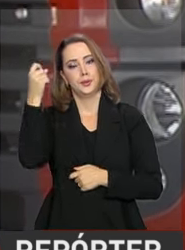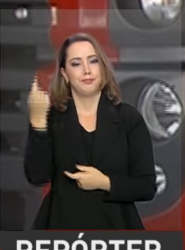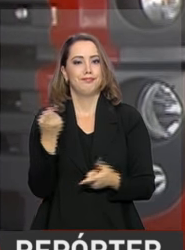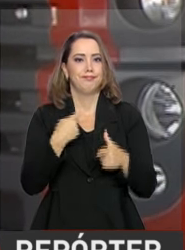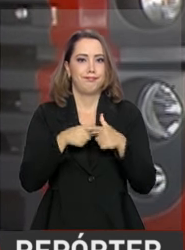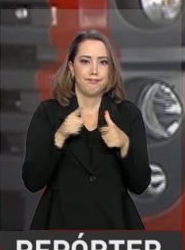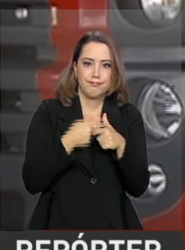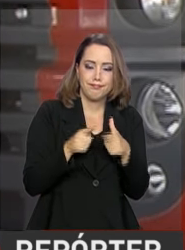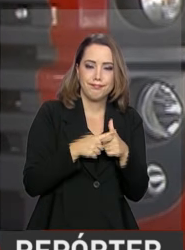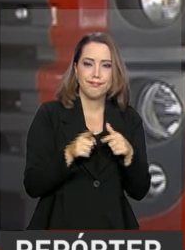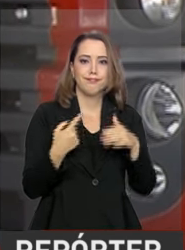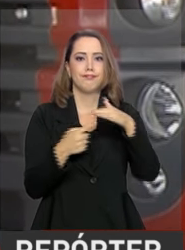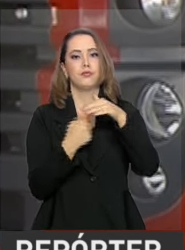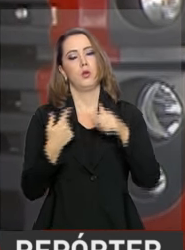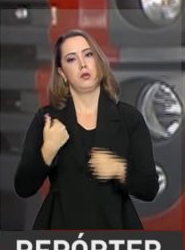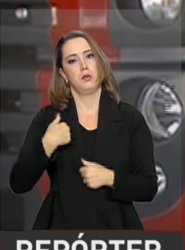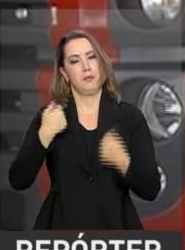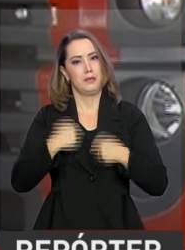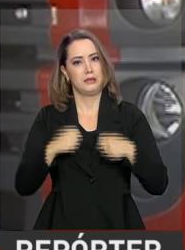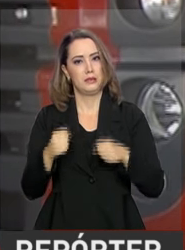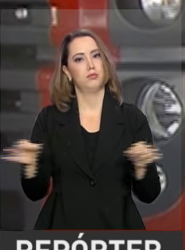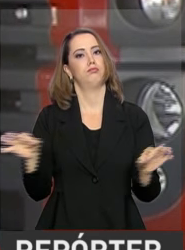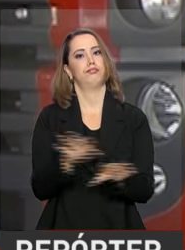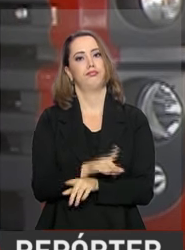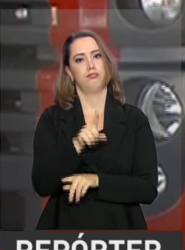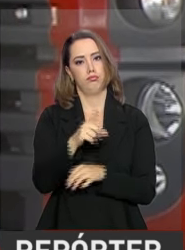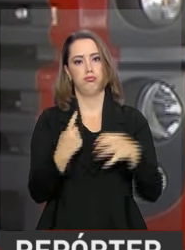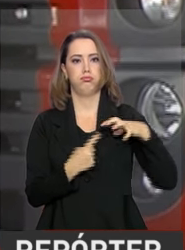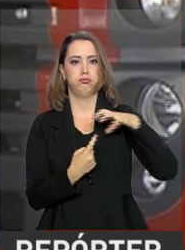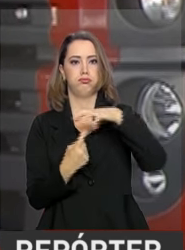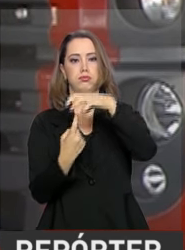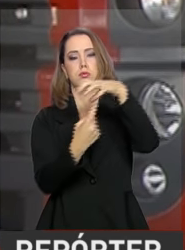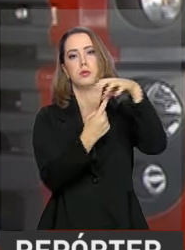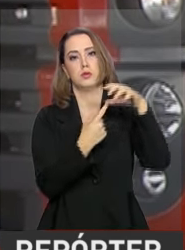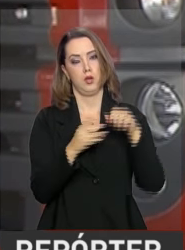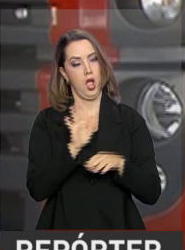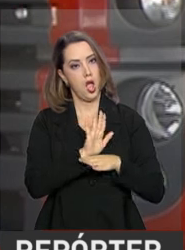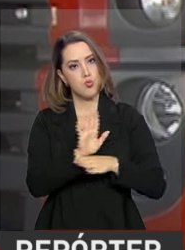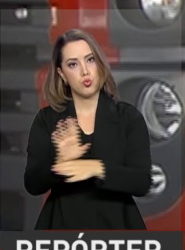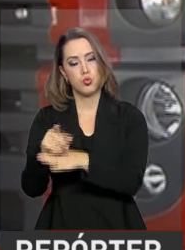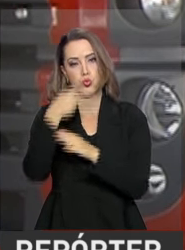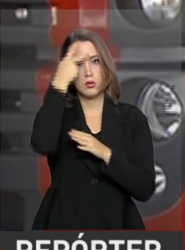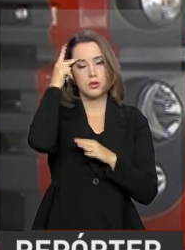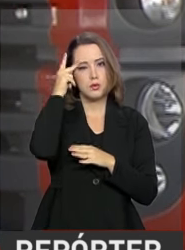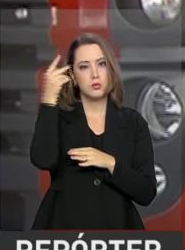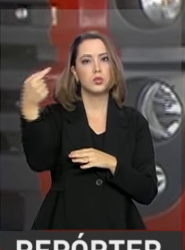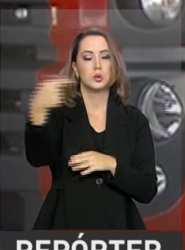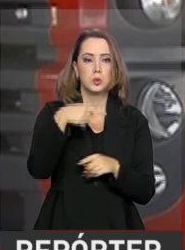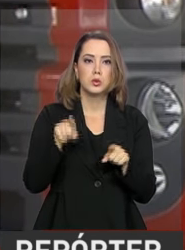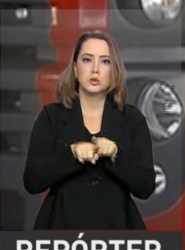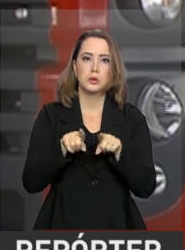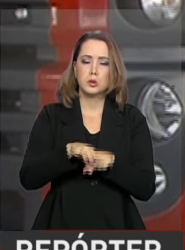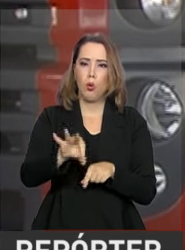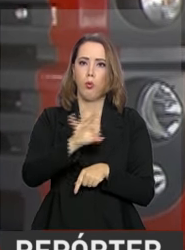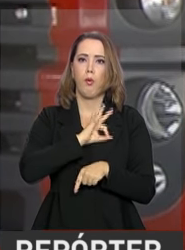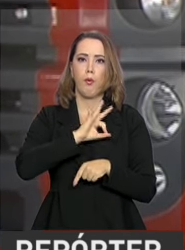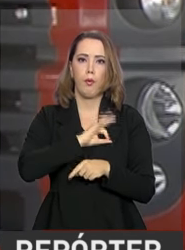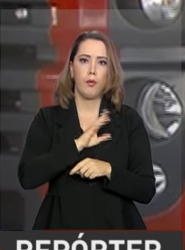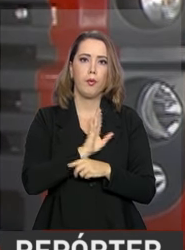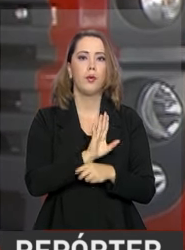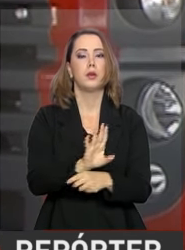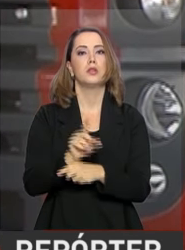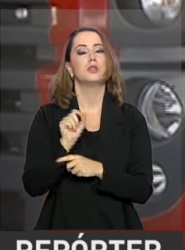dessa forma a gente precisa acabar com isso é a ajuda das pessoas e também das próprias autoridades pegando firme nos